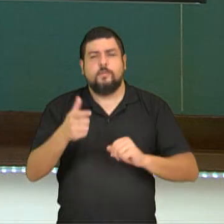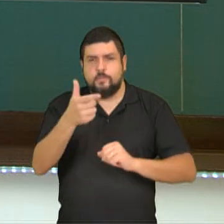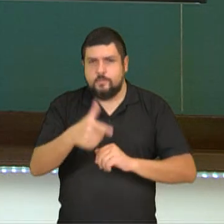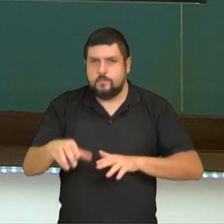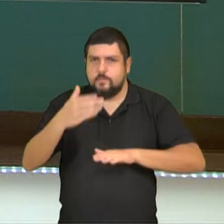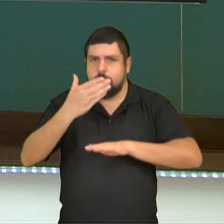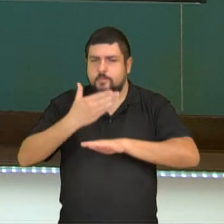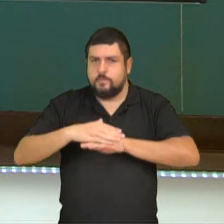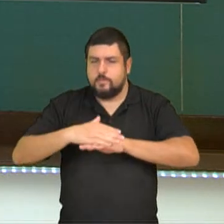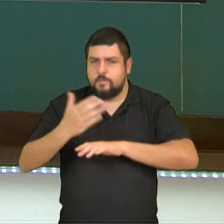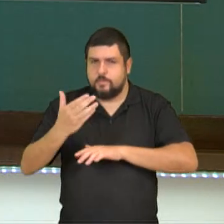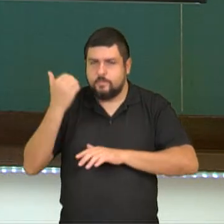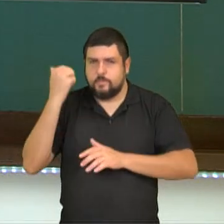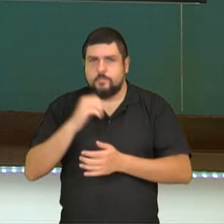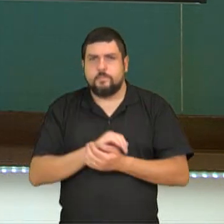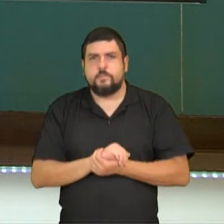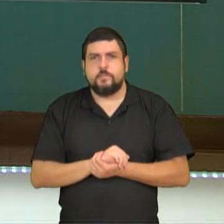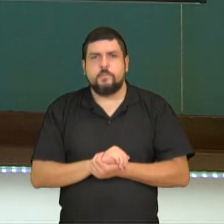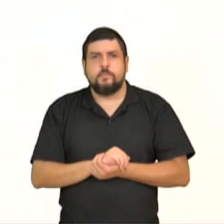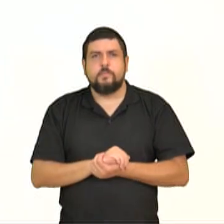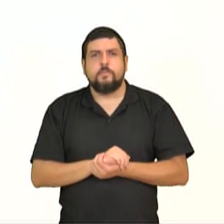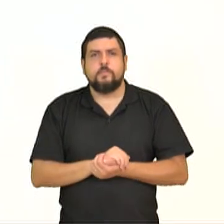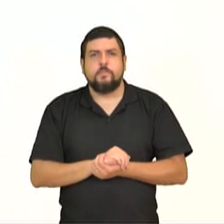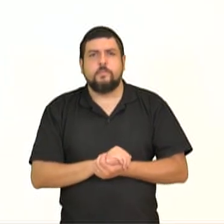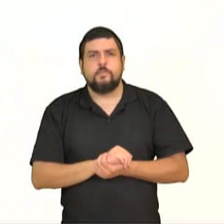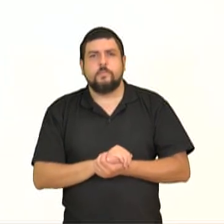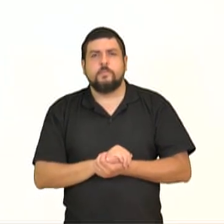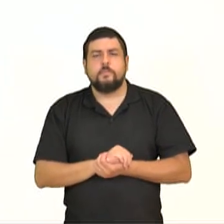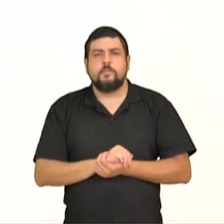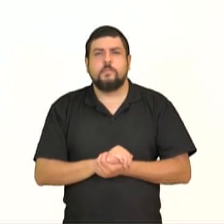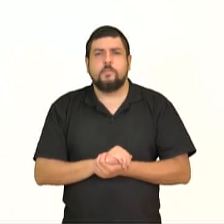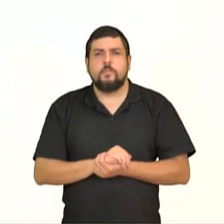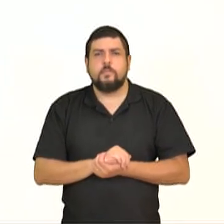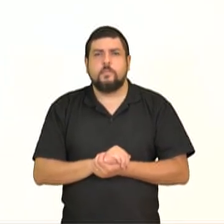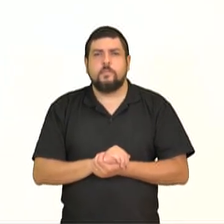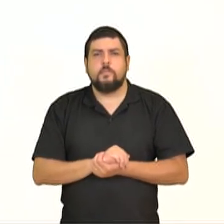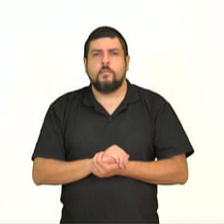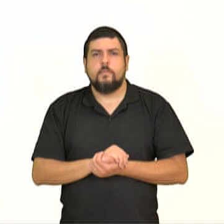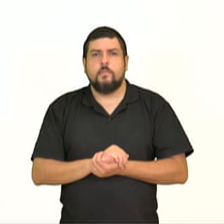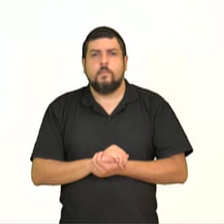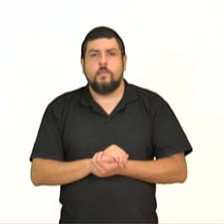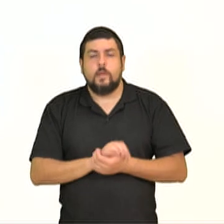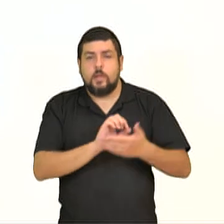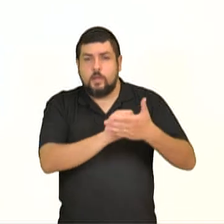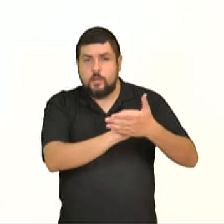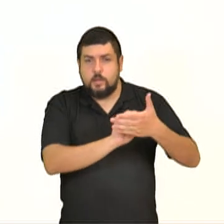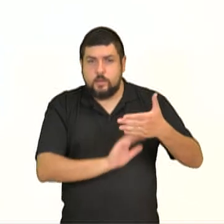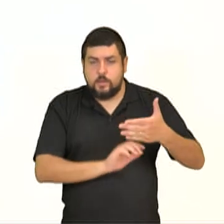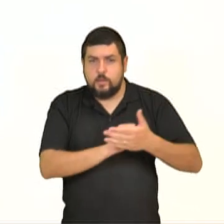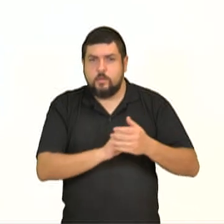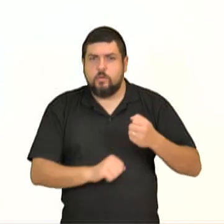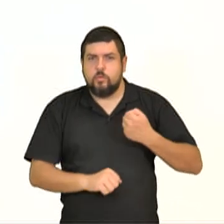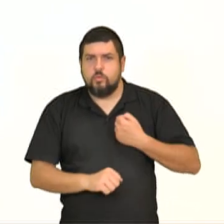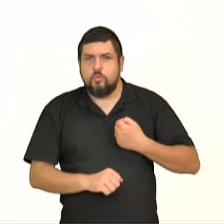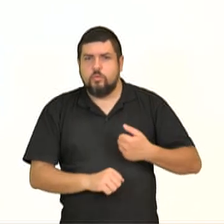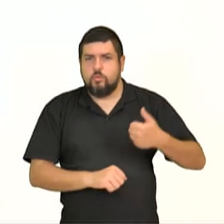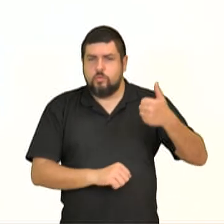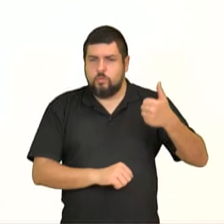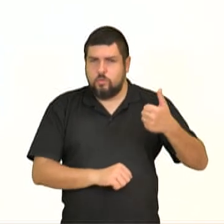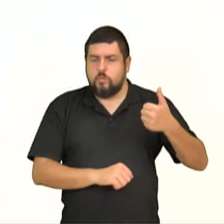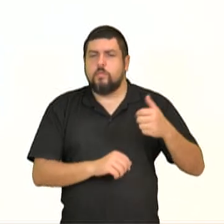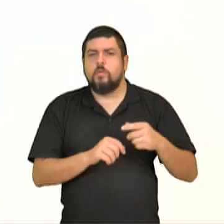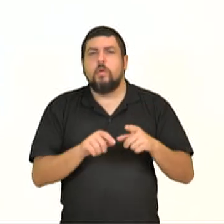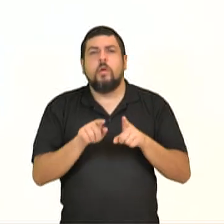Então, vamos lá, galera. A partir dos resultados no exercício 1 e observando os valores do